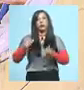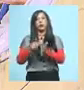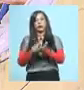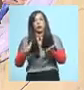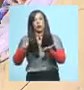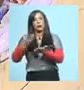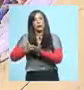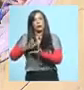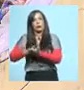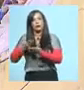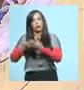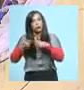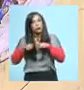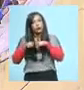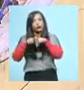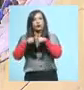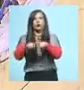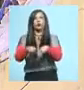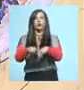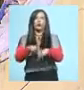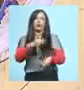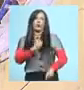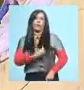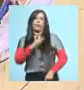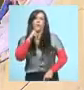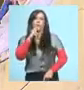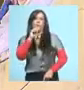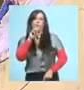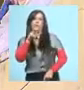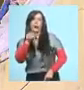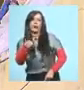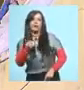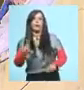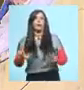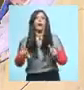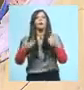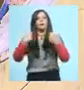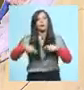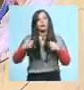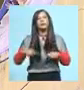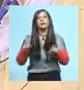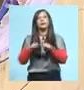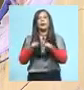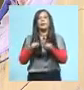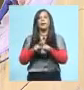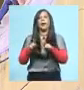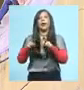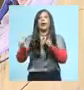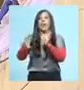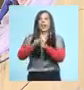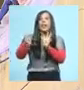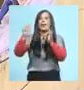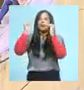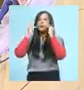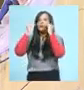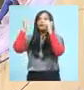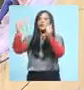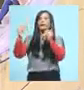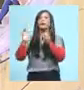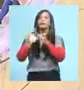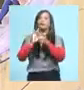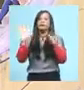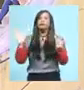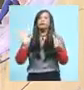com tradução simultânea e ao vivo em Libras, além de garantir o cumprimento da lei, permite